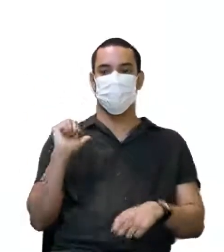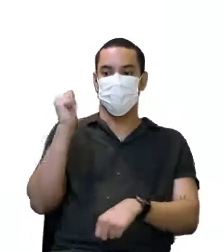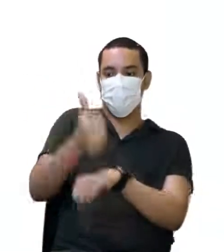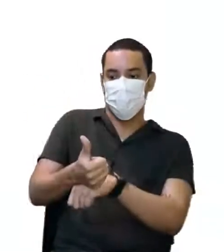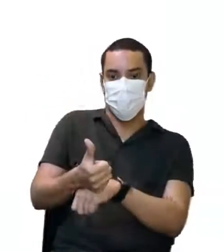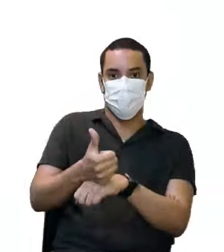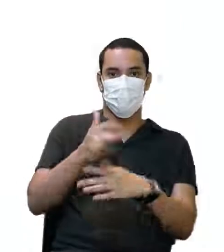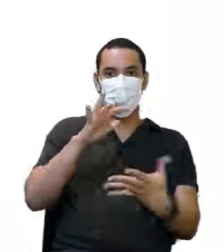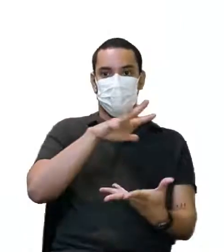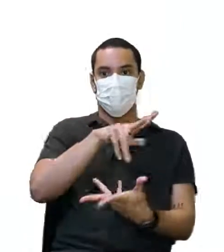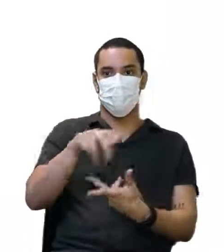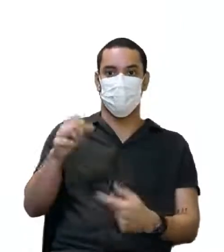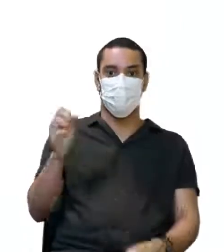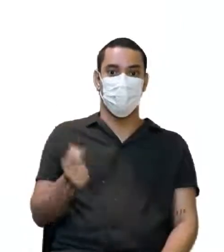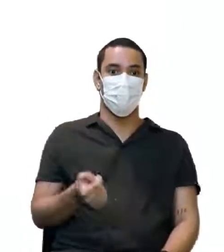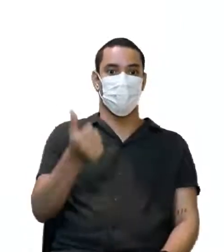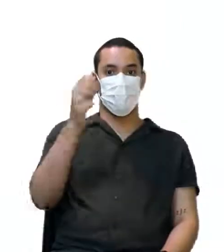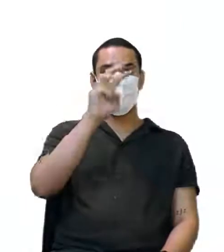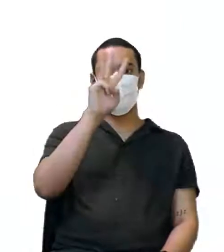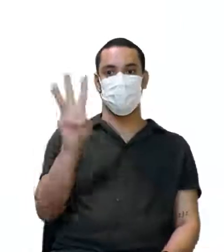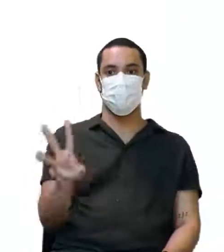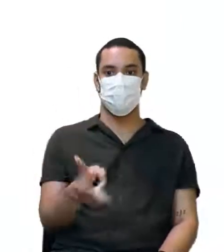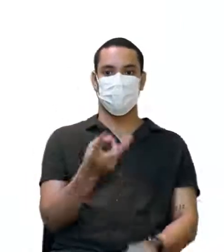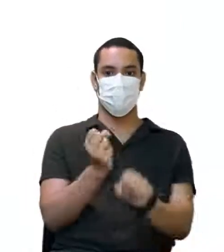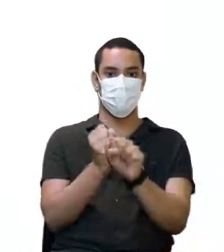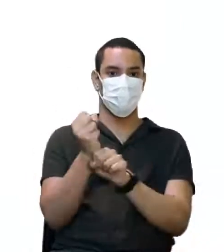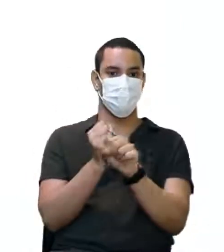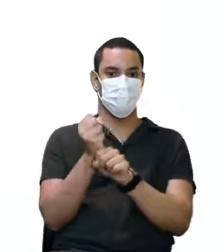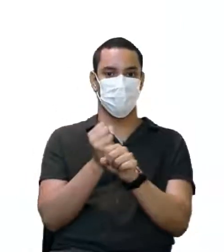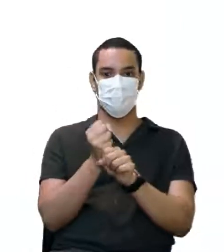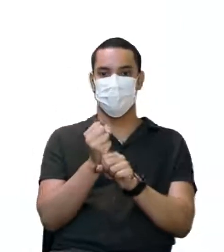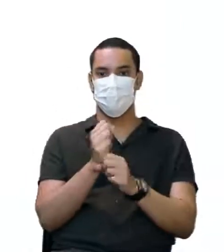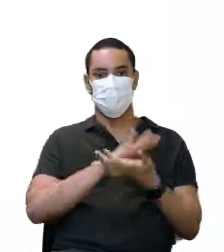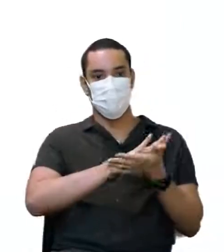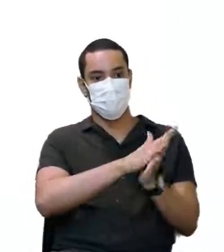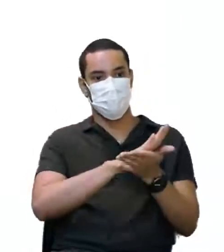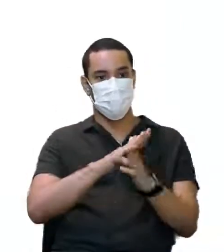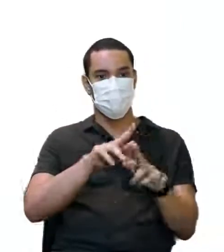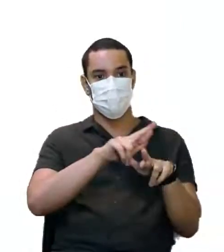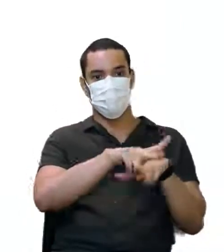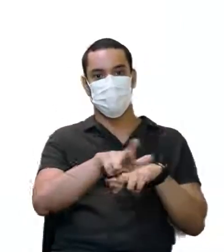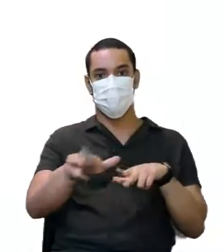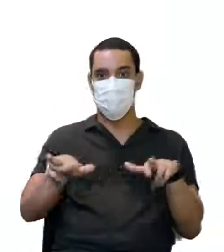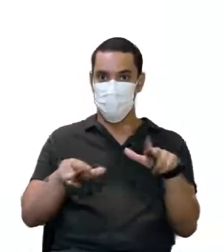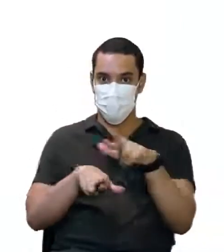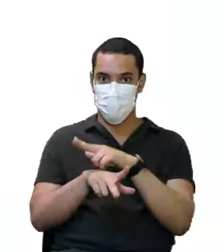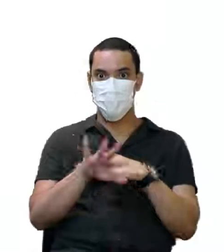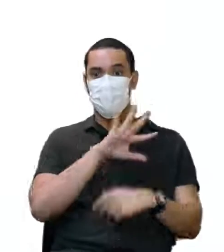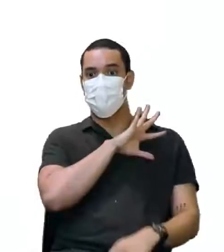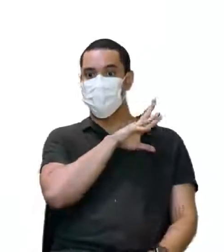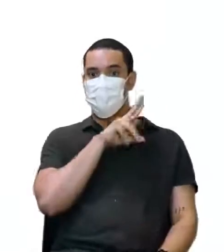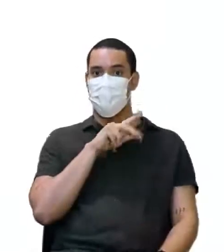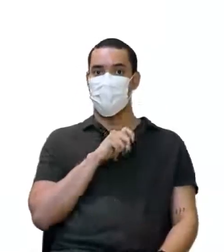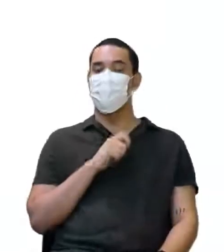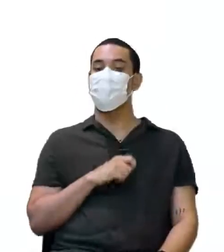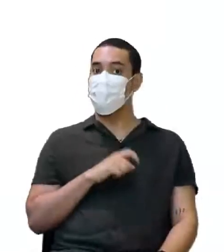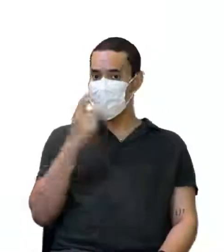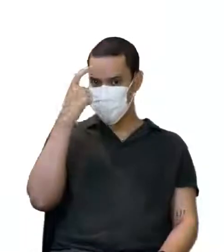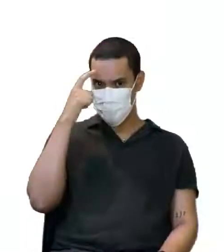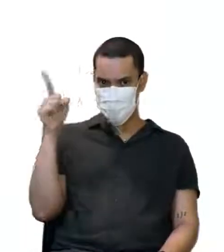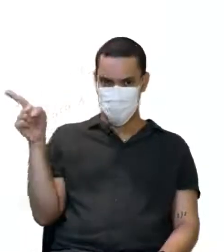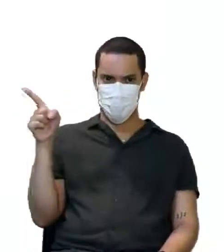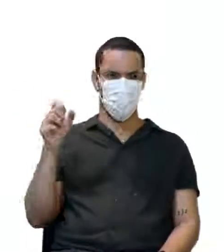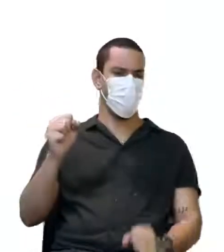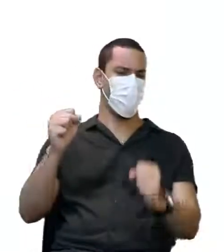o planeta durante quase 3 milhões de anos, extinguindo várias espécies de animais que cruzavam seu caminho. Pega! Pensa que eles